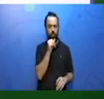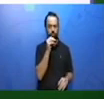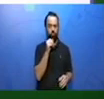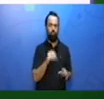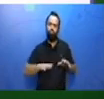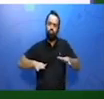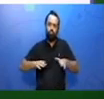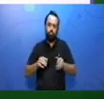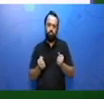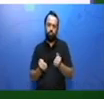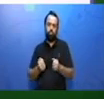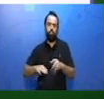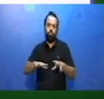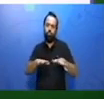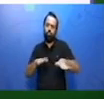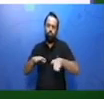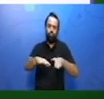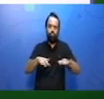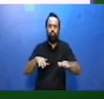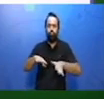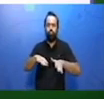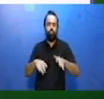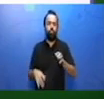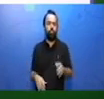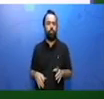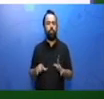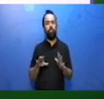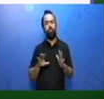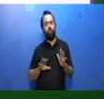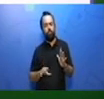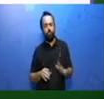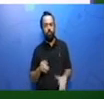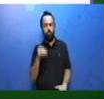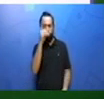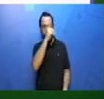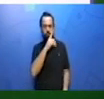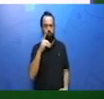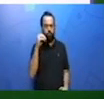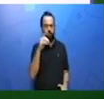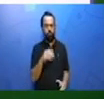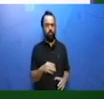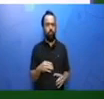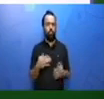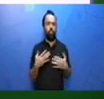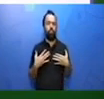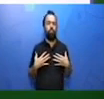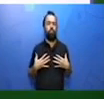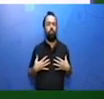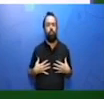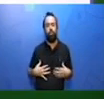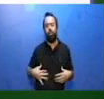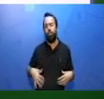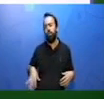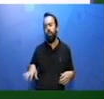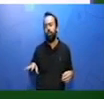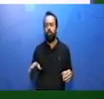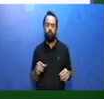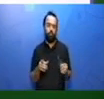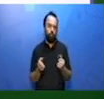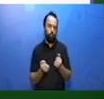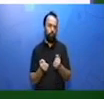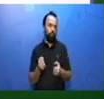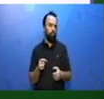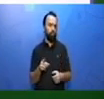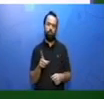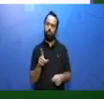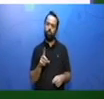muito intenso, mas no domingo o bairro fica deserto. Dá até para contar nos dedos de uma mão as